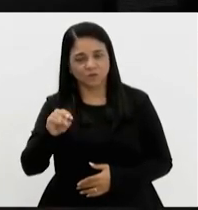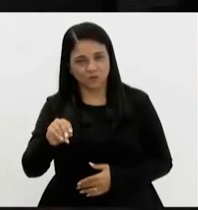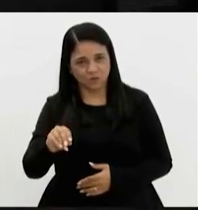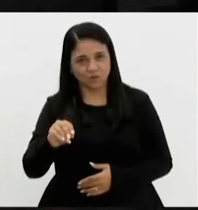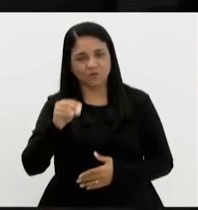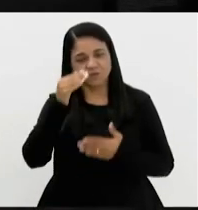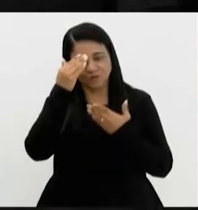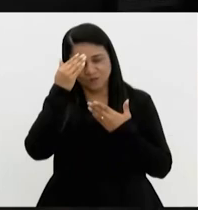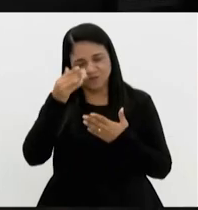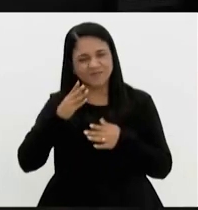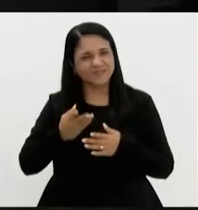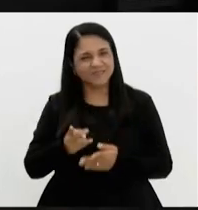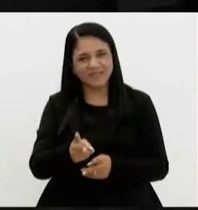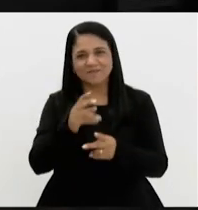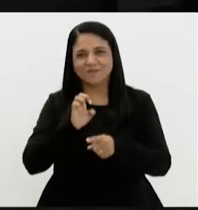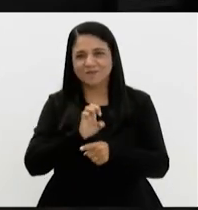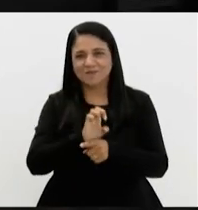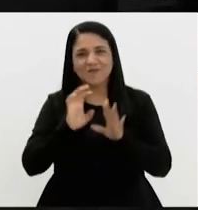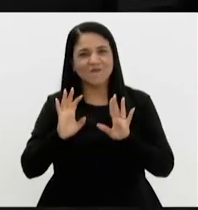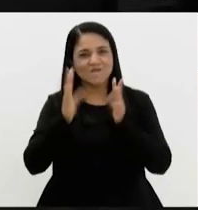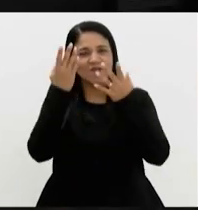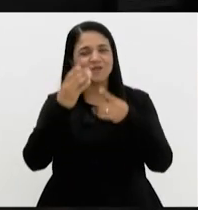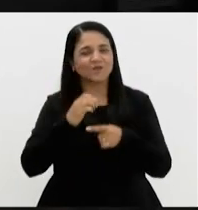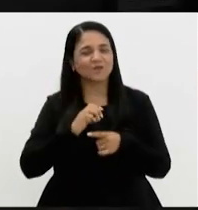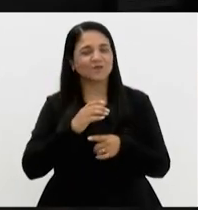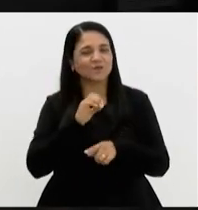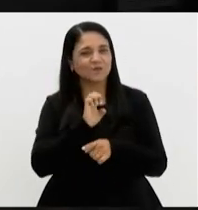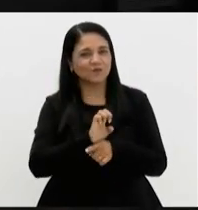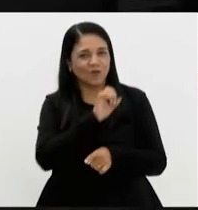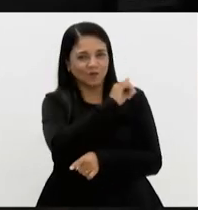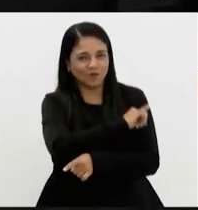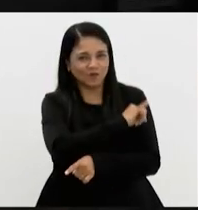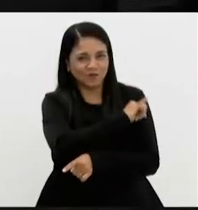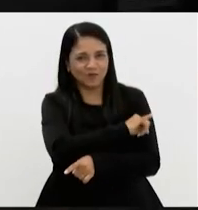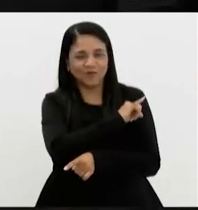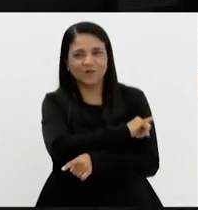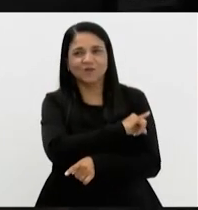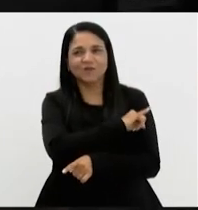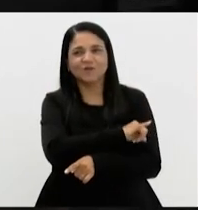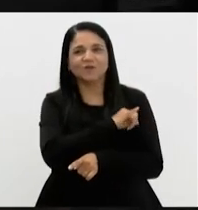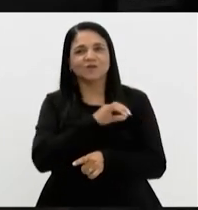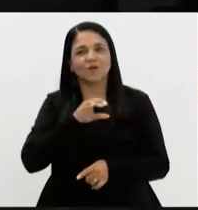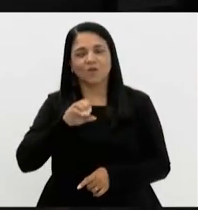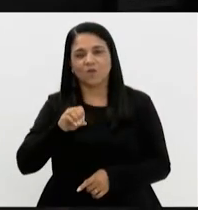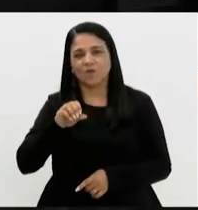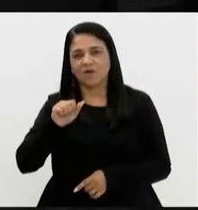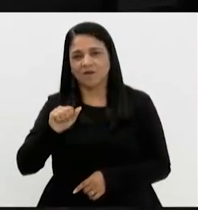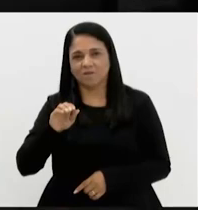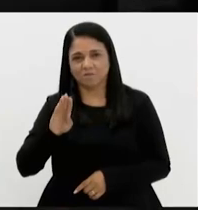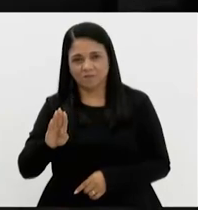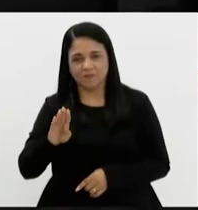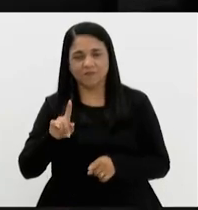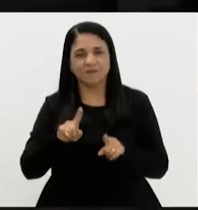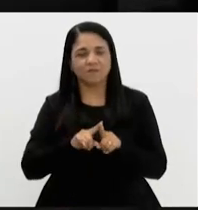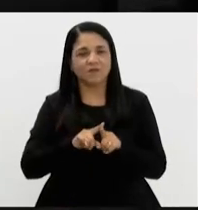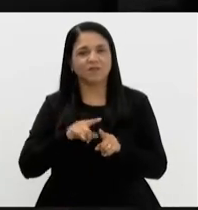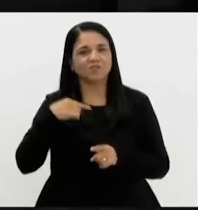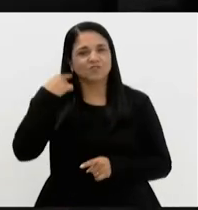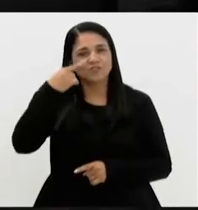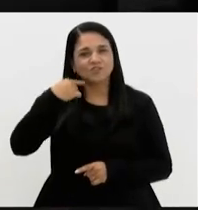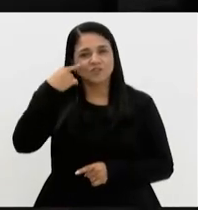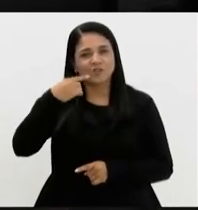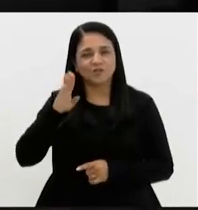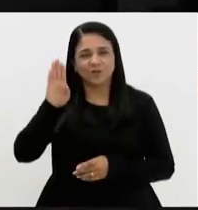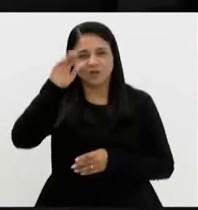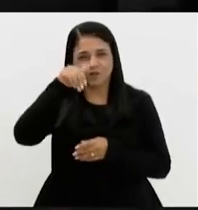é costumeira a sua participação aqui em eventos do Estado do Rio de Janeiro da OAB e da matéria Direito Eleitoral Ciência